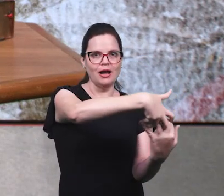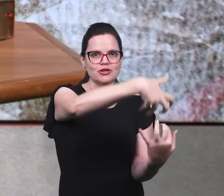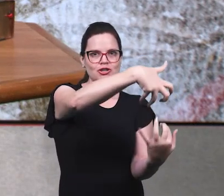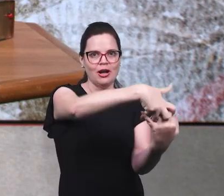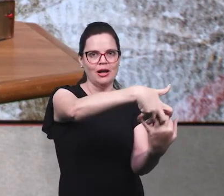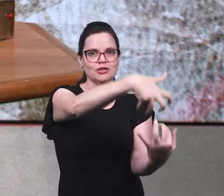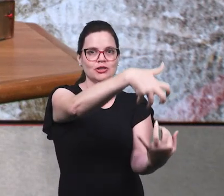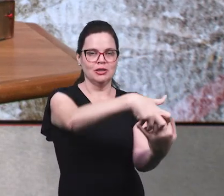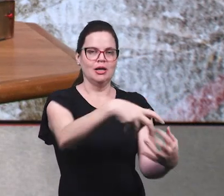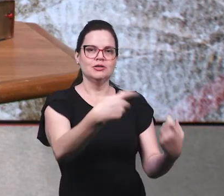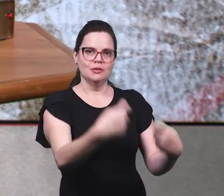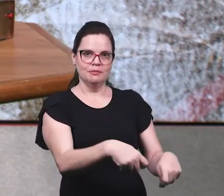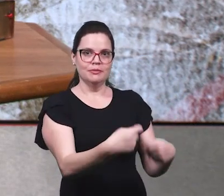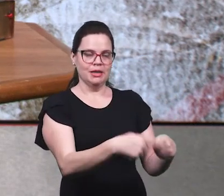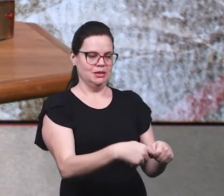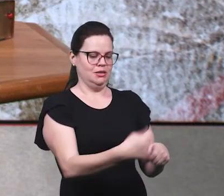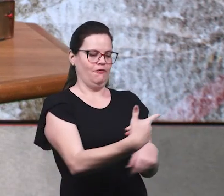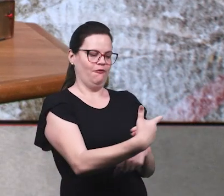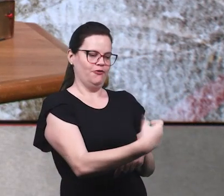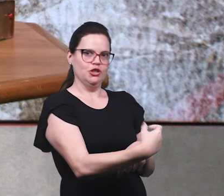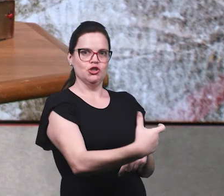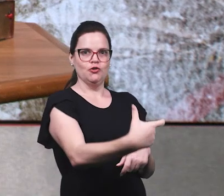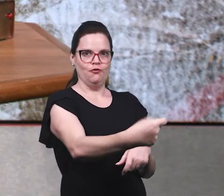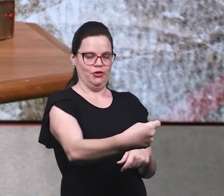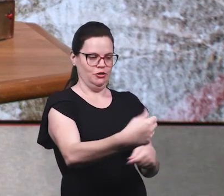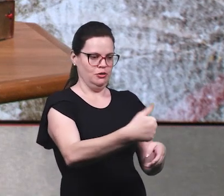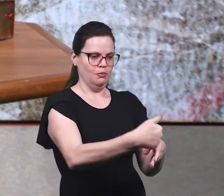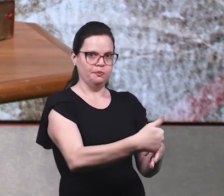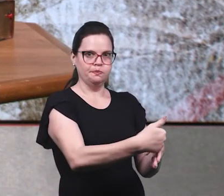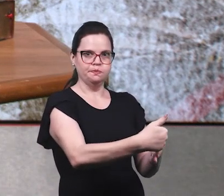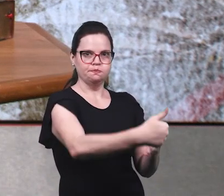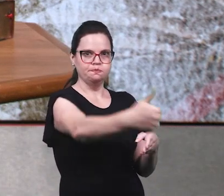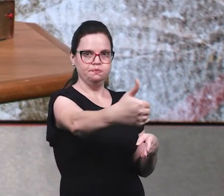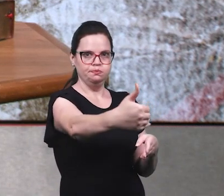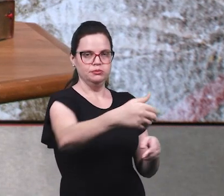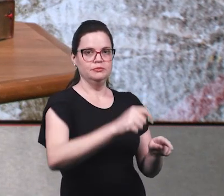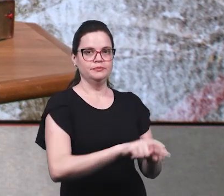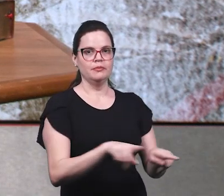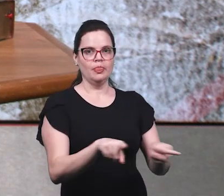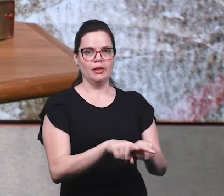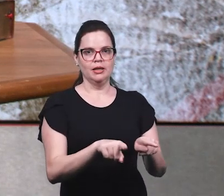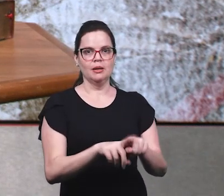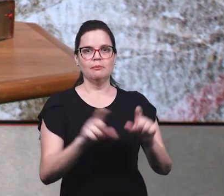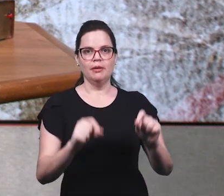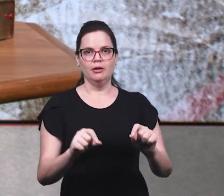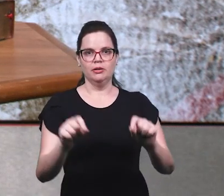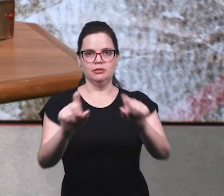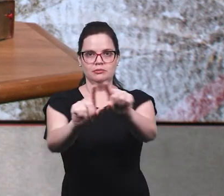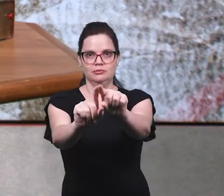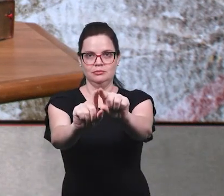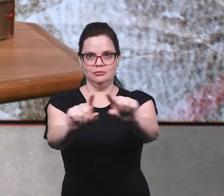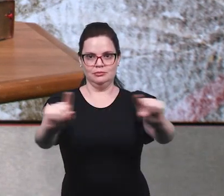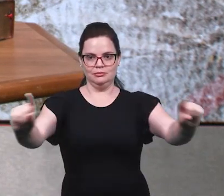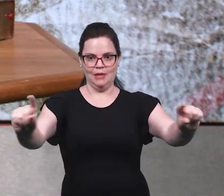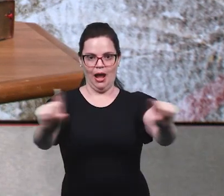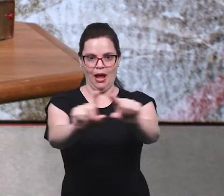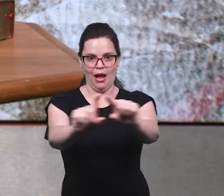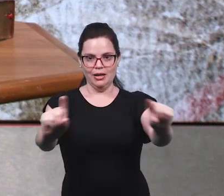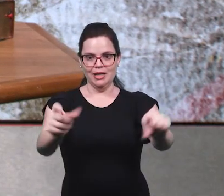de outra tábua, e ao lado do tabernáculo para o ocidente farás 6